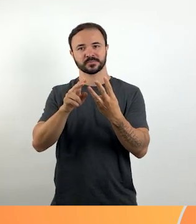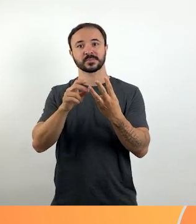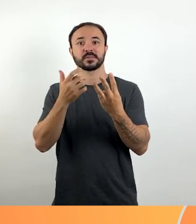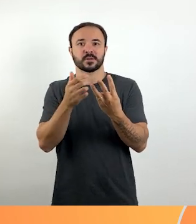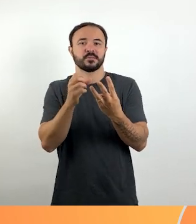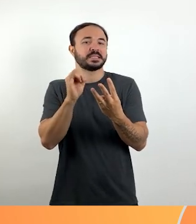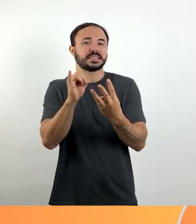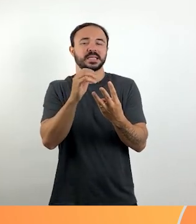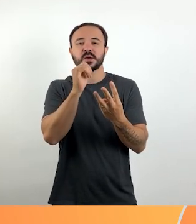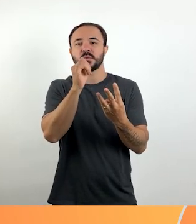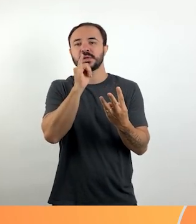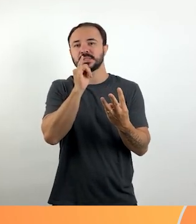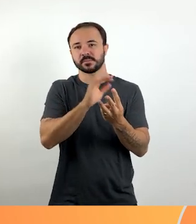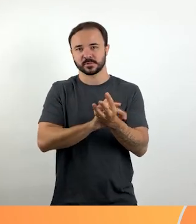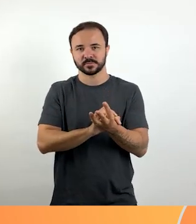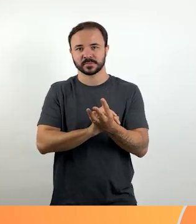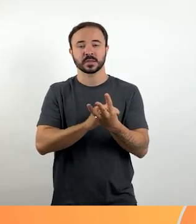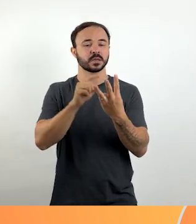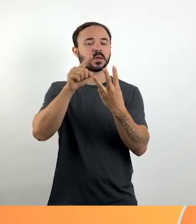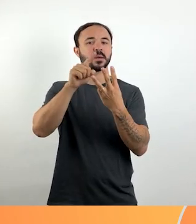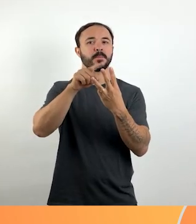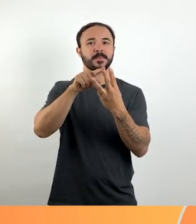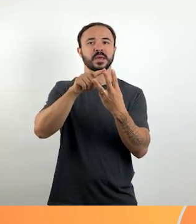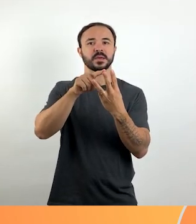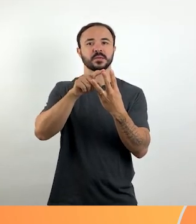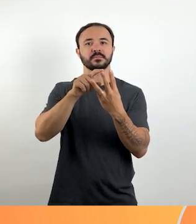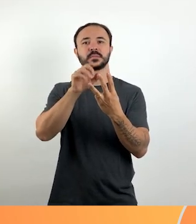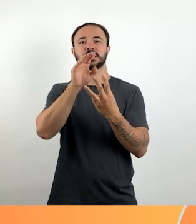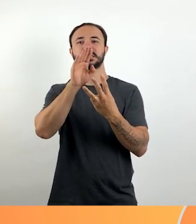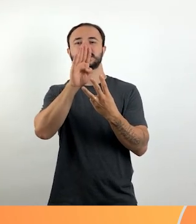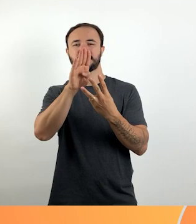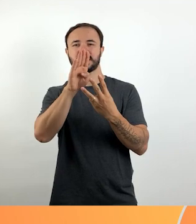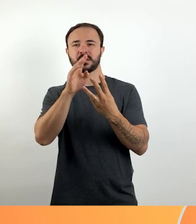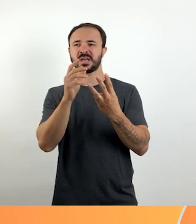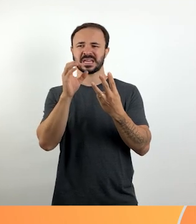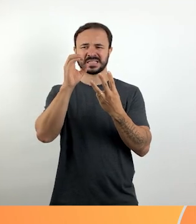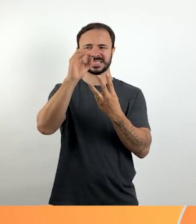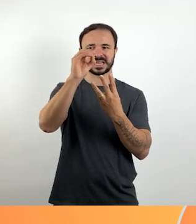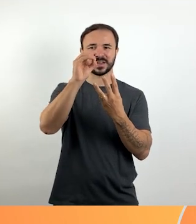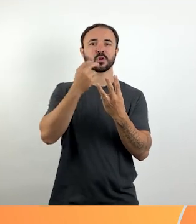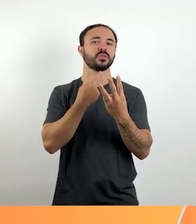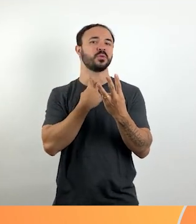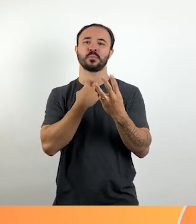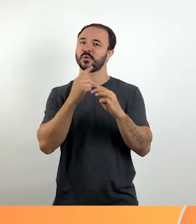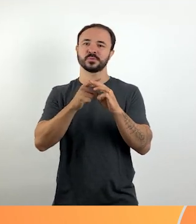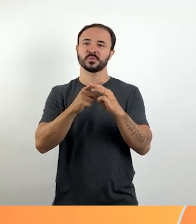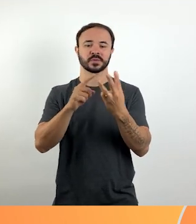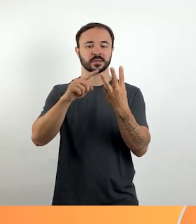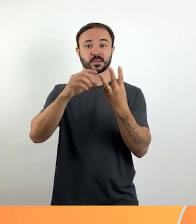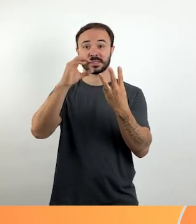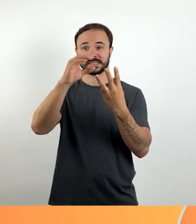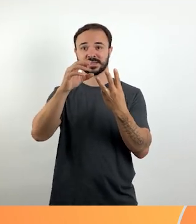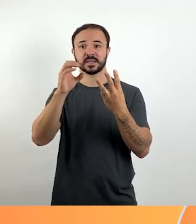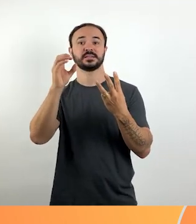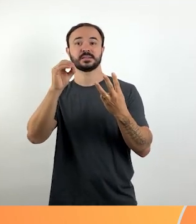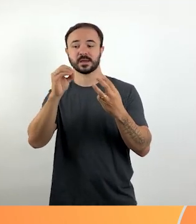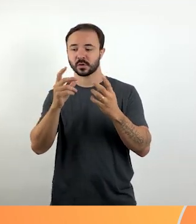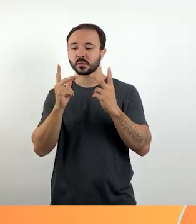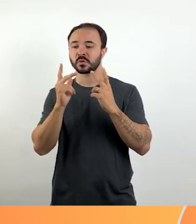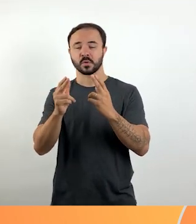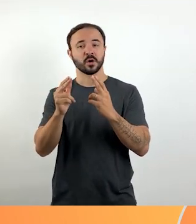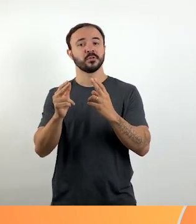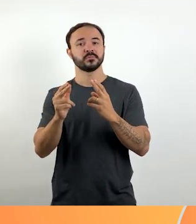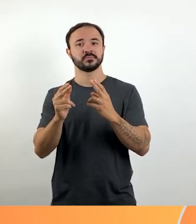0, diminuir uma possibilidade. E B também, ele tem que ser um número diferente de A. Então, na vez da gente ter as